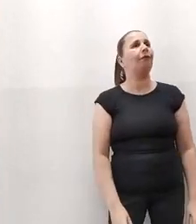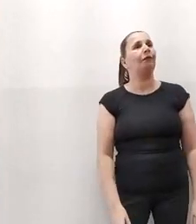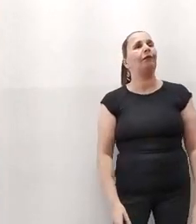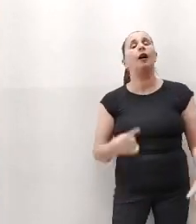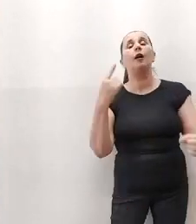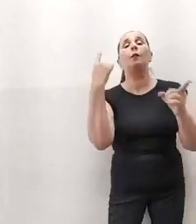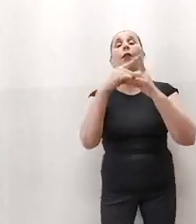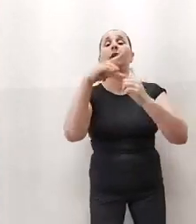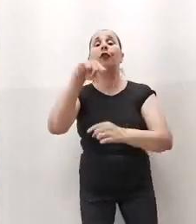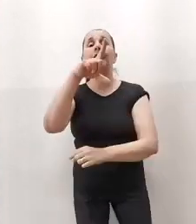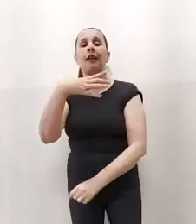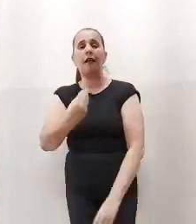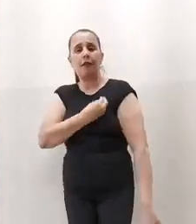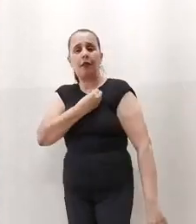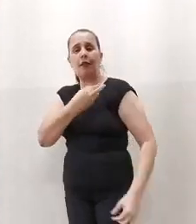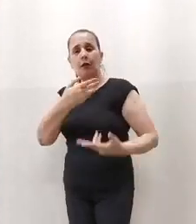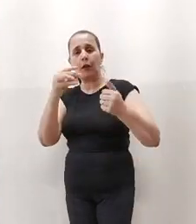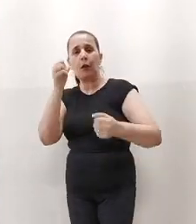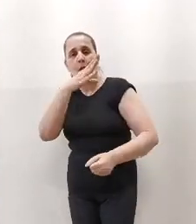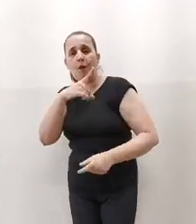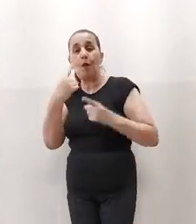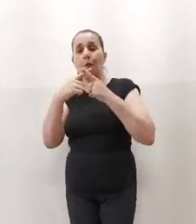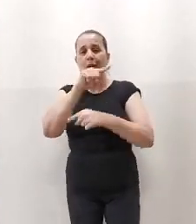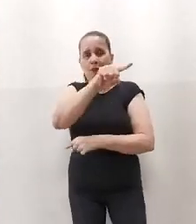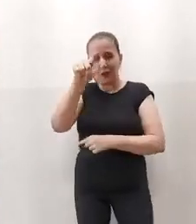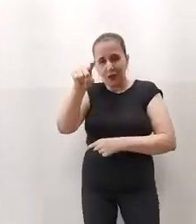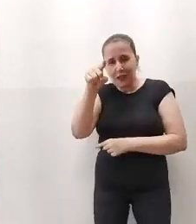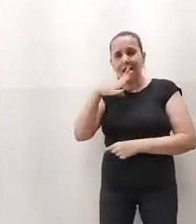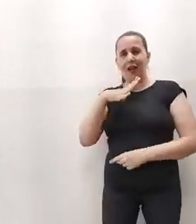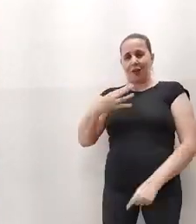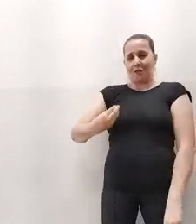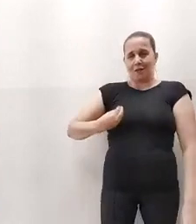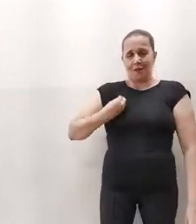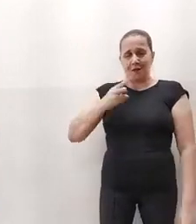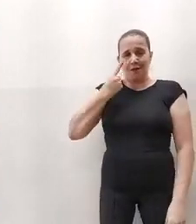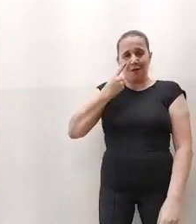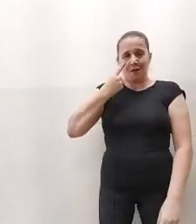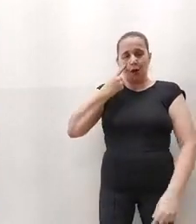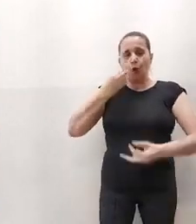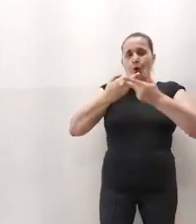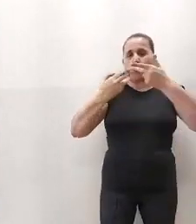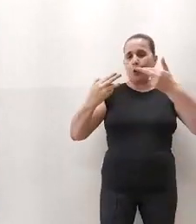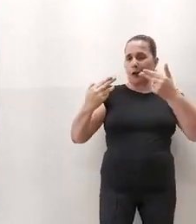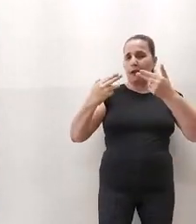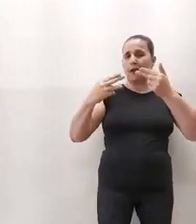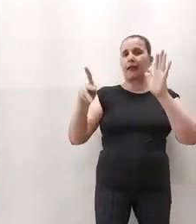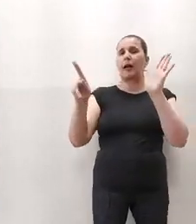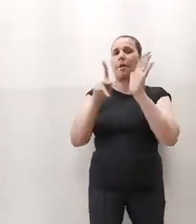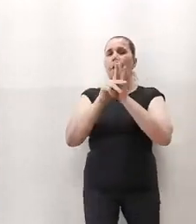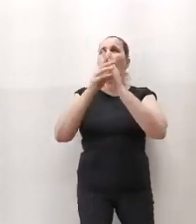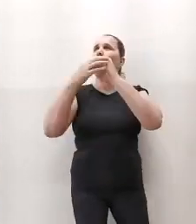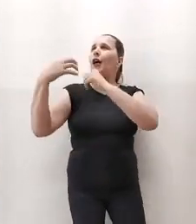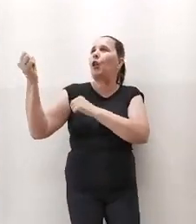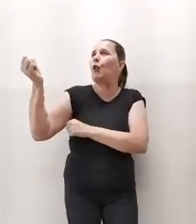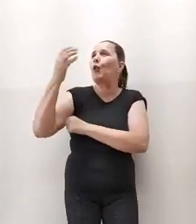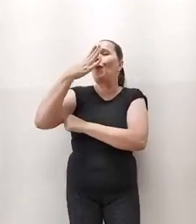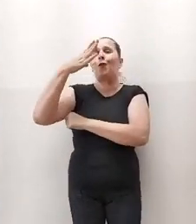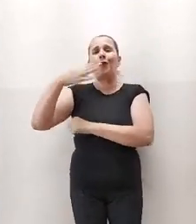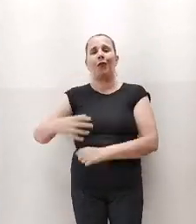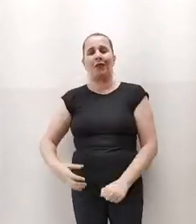Por que você vive coisas novas? Porque você viu algo que é novo.